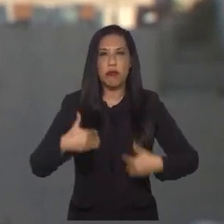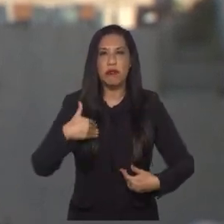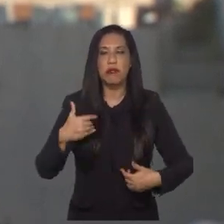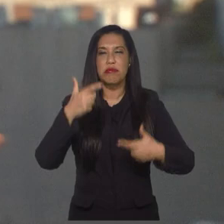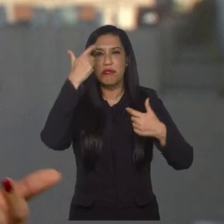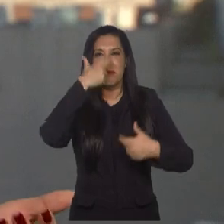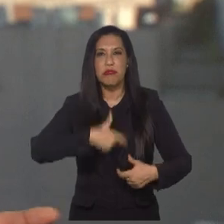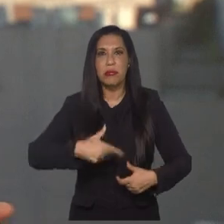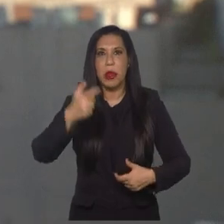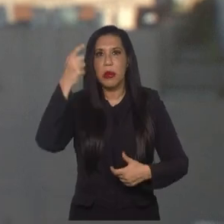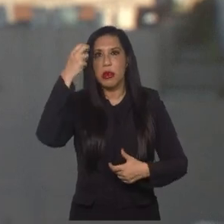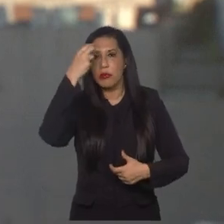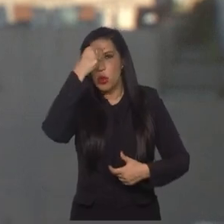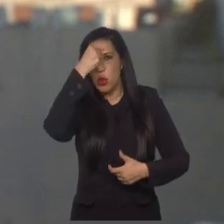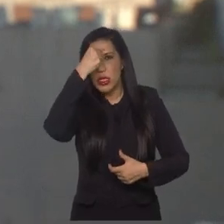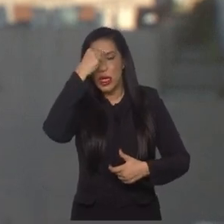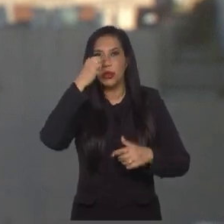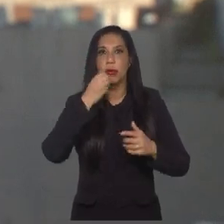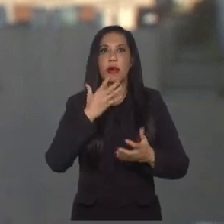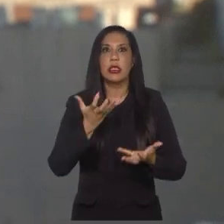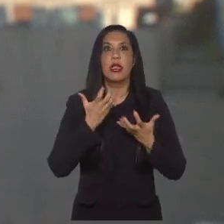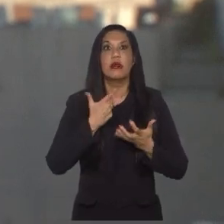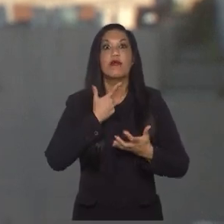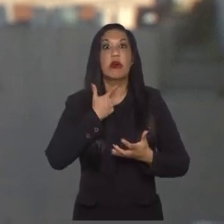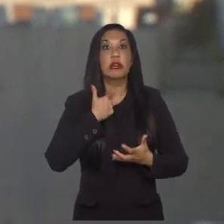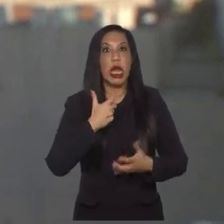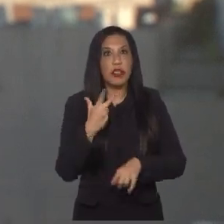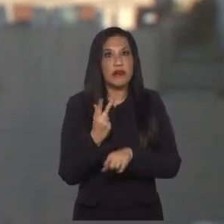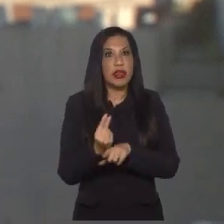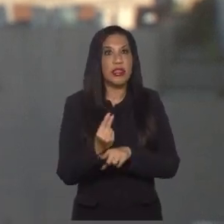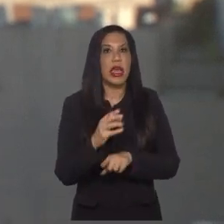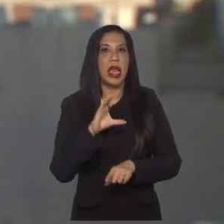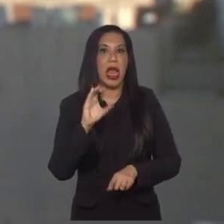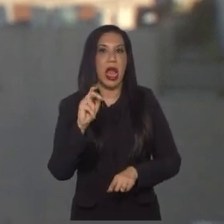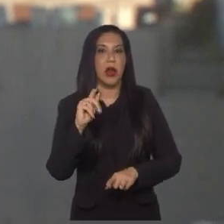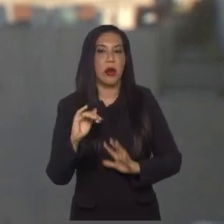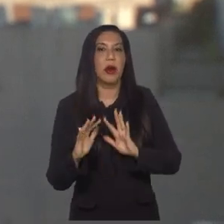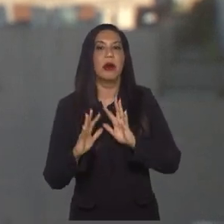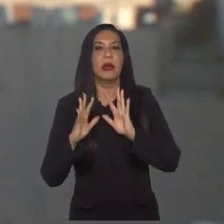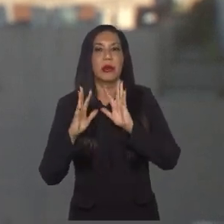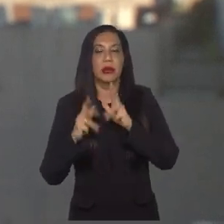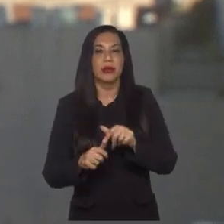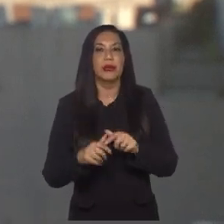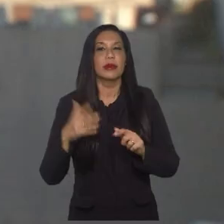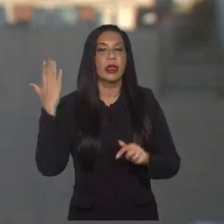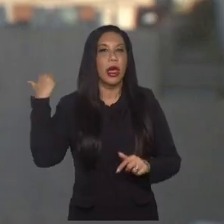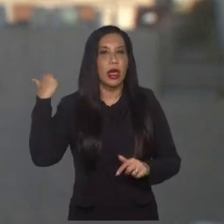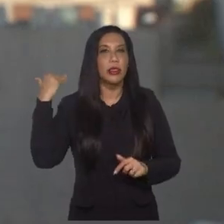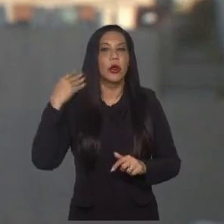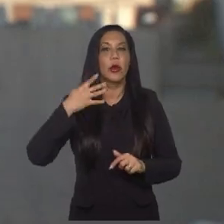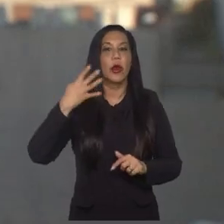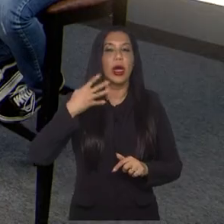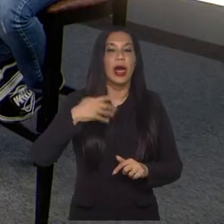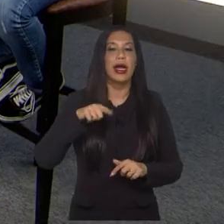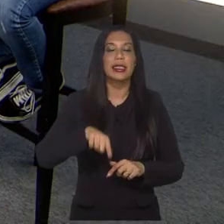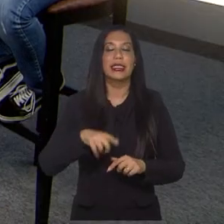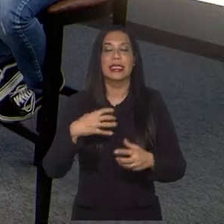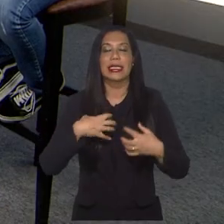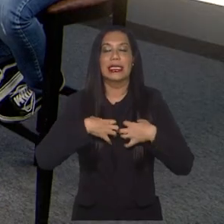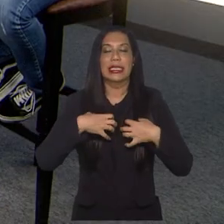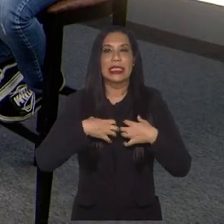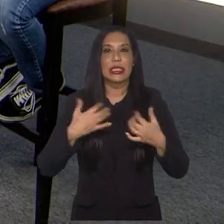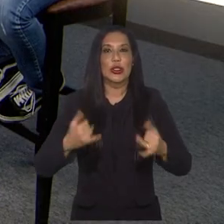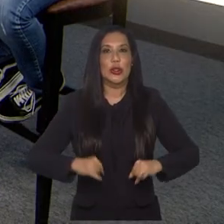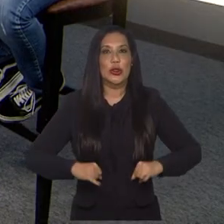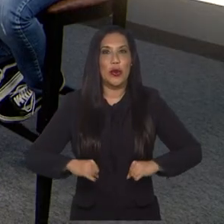e sedenta por essa Copa. Não tenho a menor dúvida que, né, o quarto lugar da última Copa ainda... Mexeu. Ainda tá aqui,